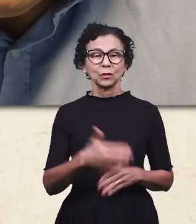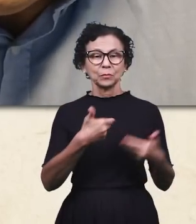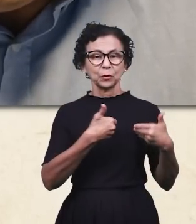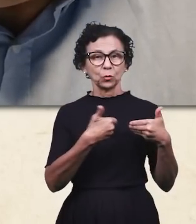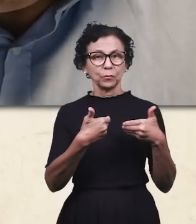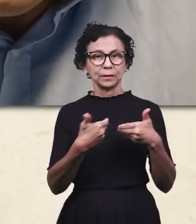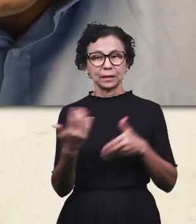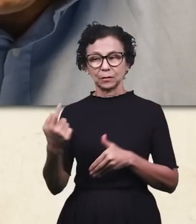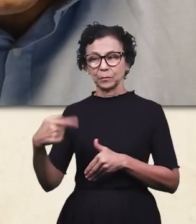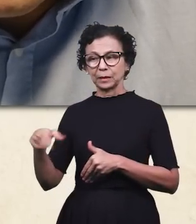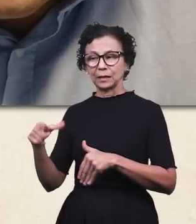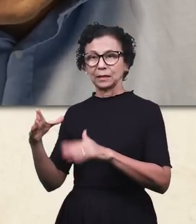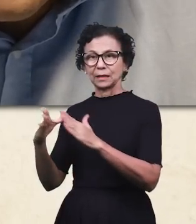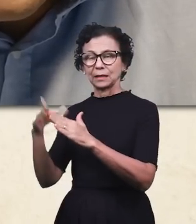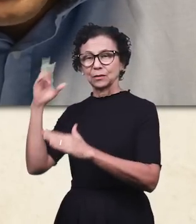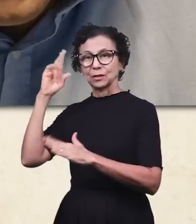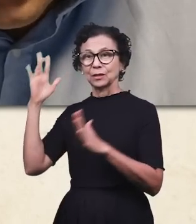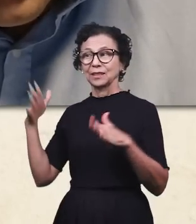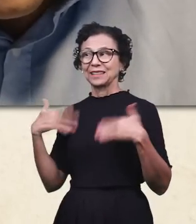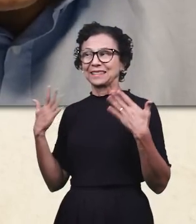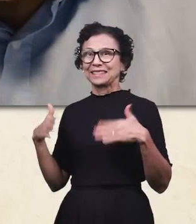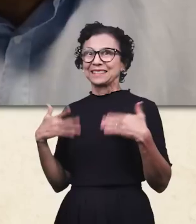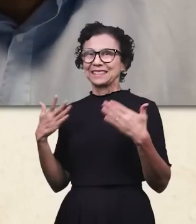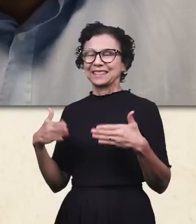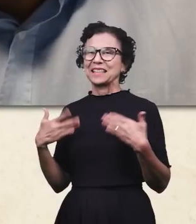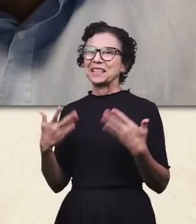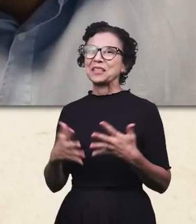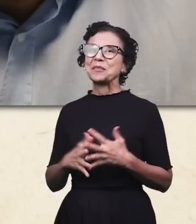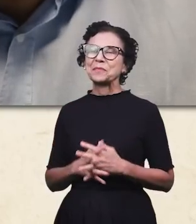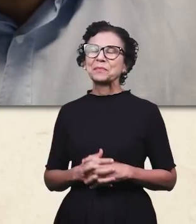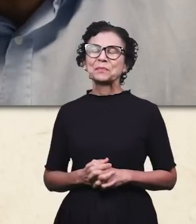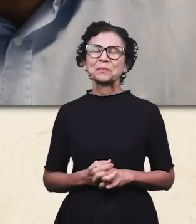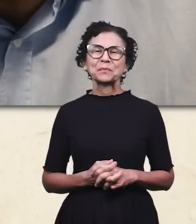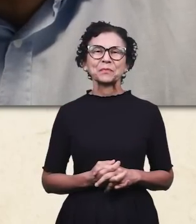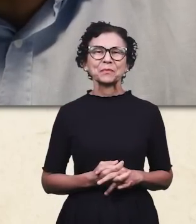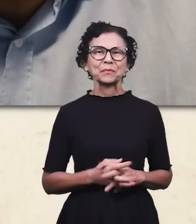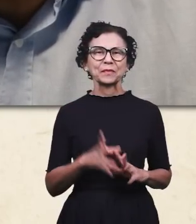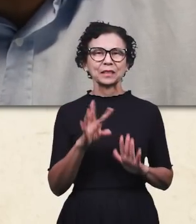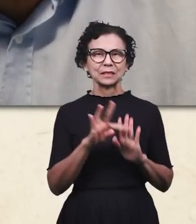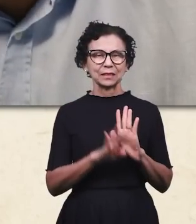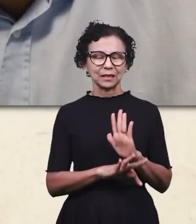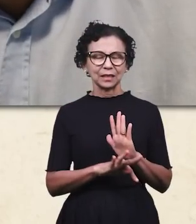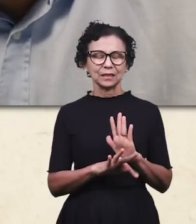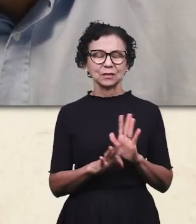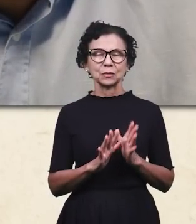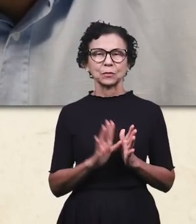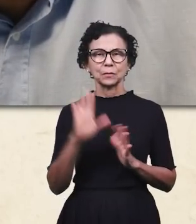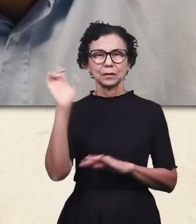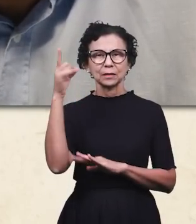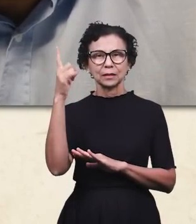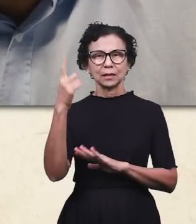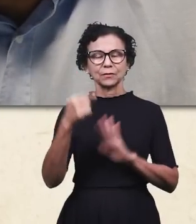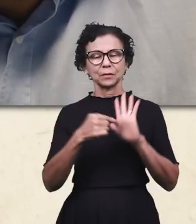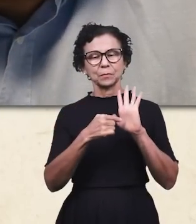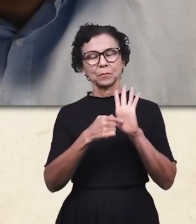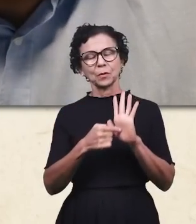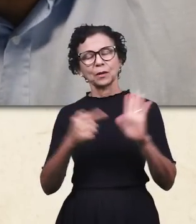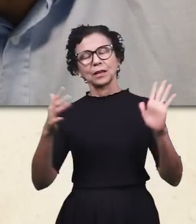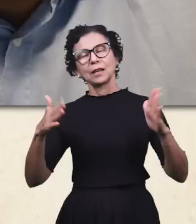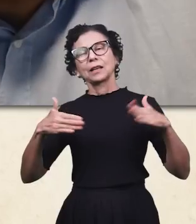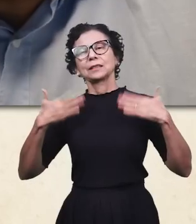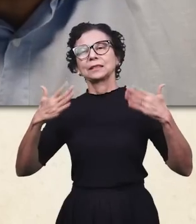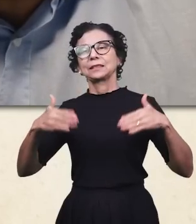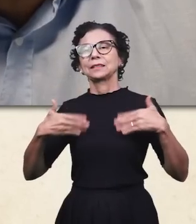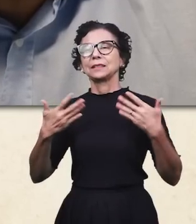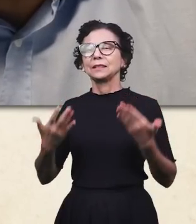disseram, vamos à casa do Senhor. Esse texto de Davi ele expressa a gratidão,